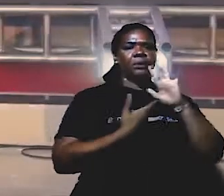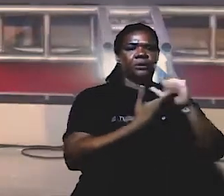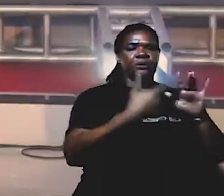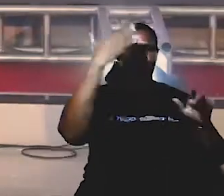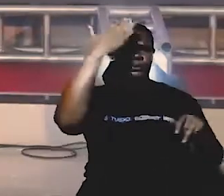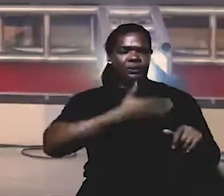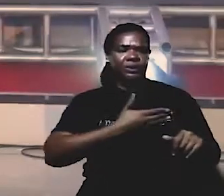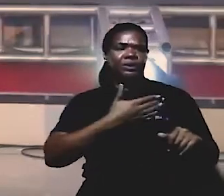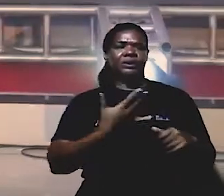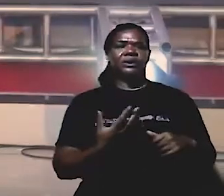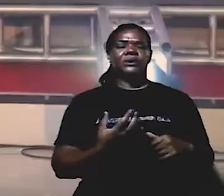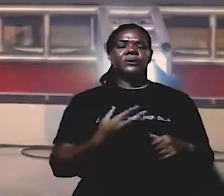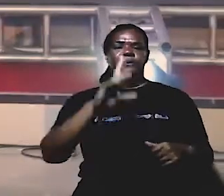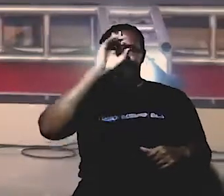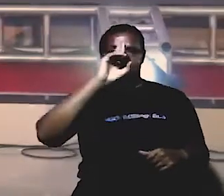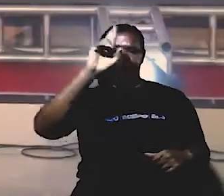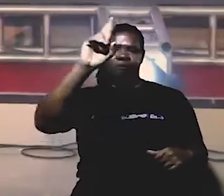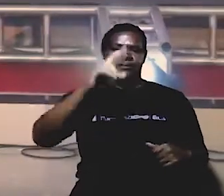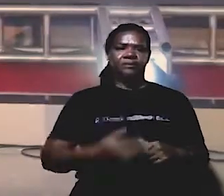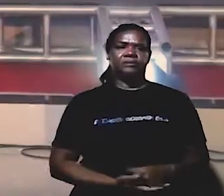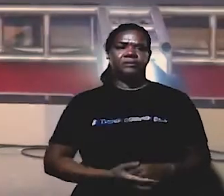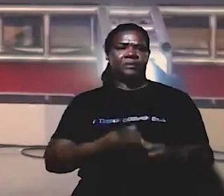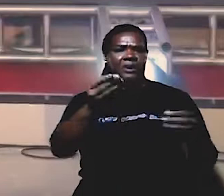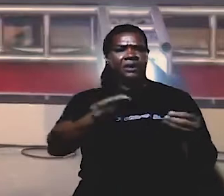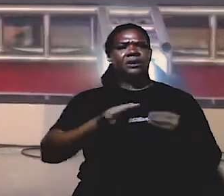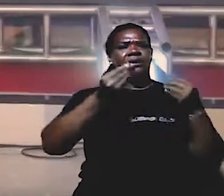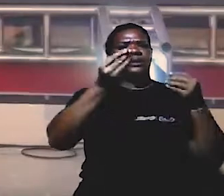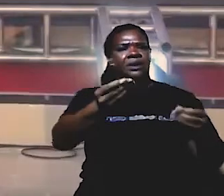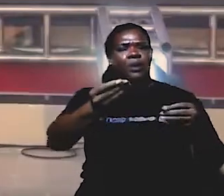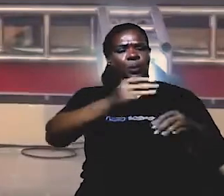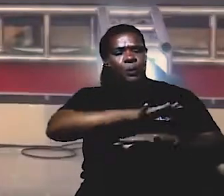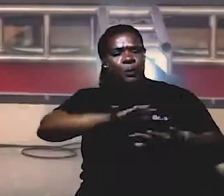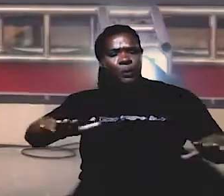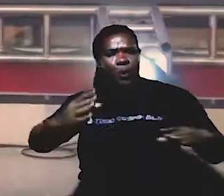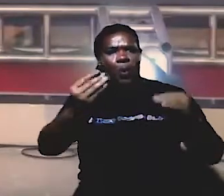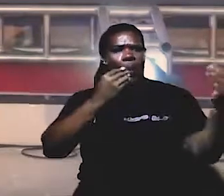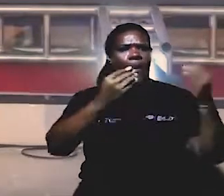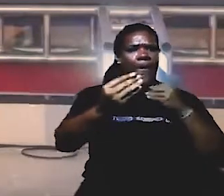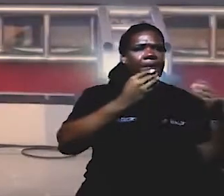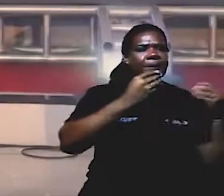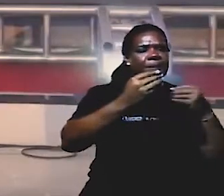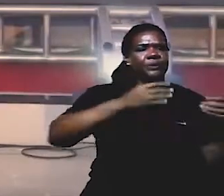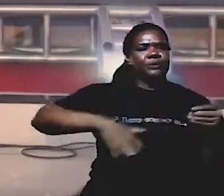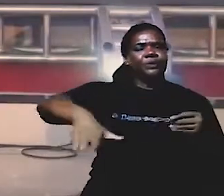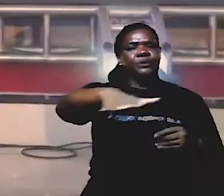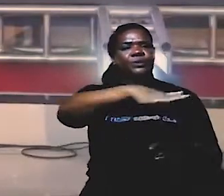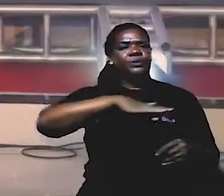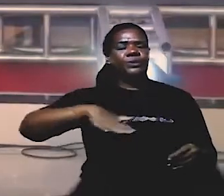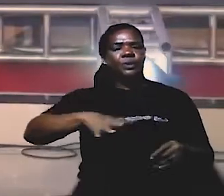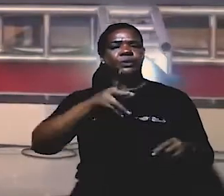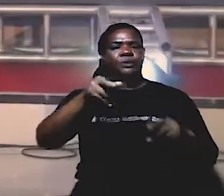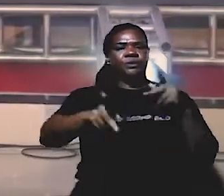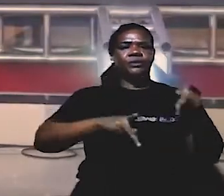apresentou ofertas pacíficas, e deu um banquete a todos os